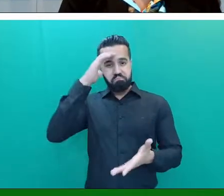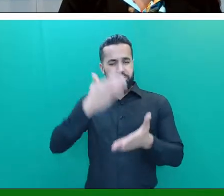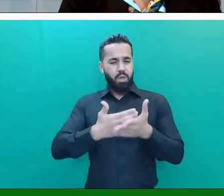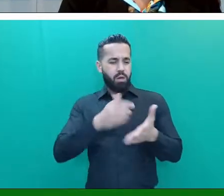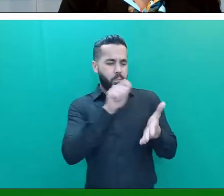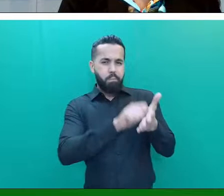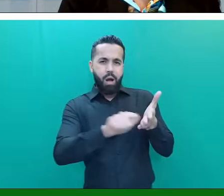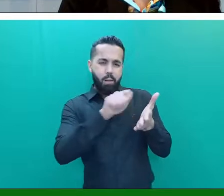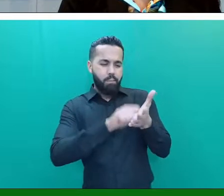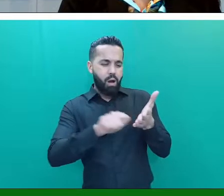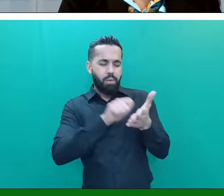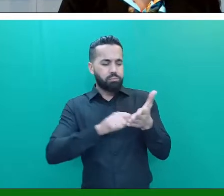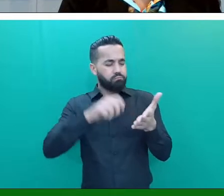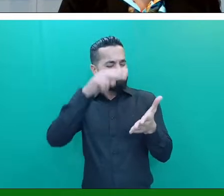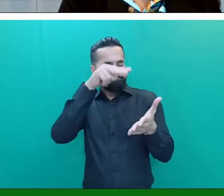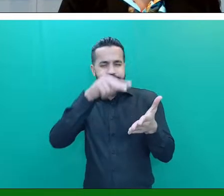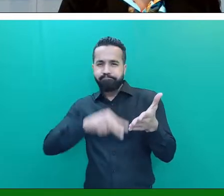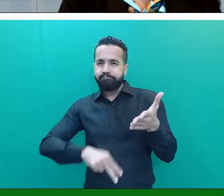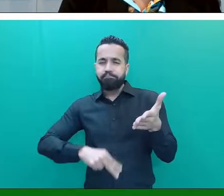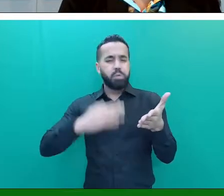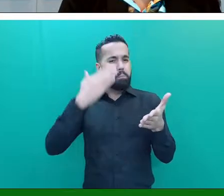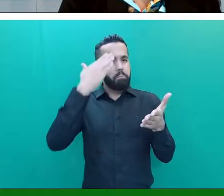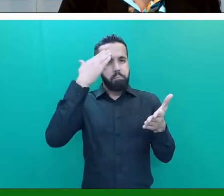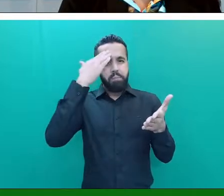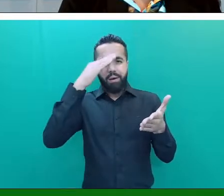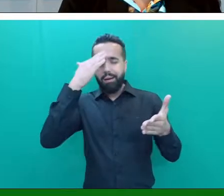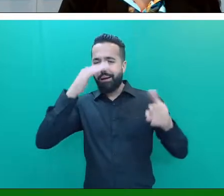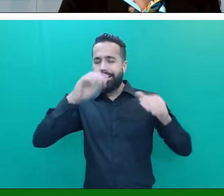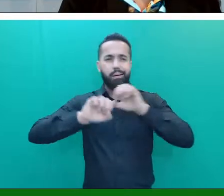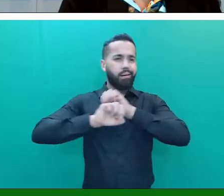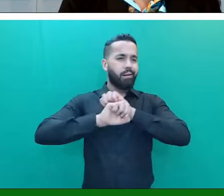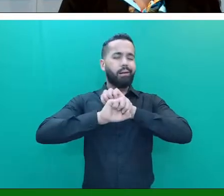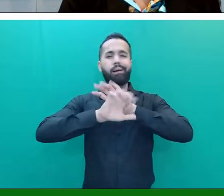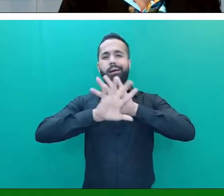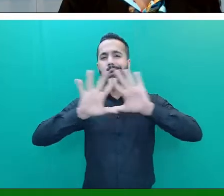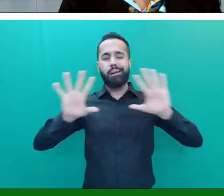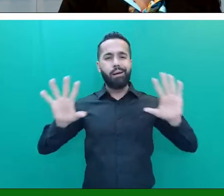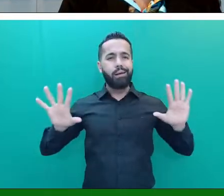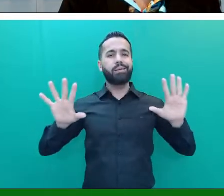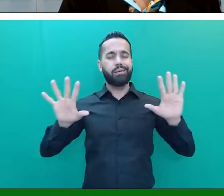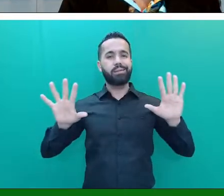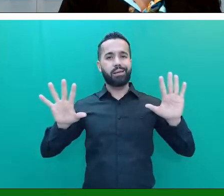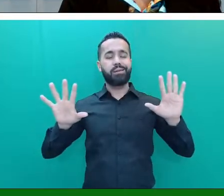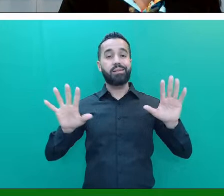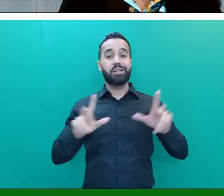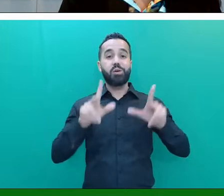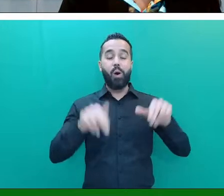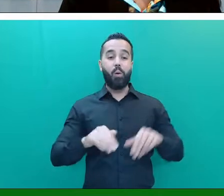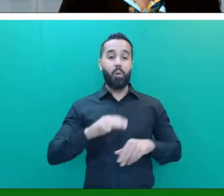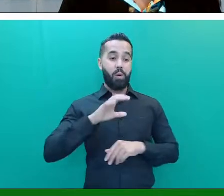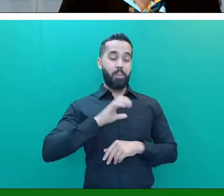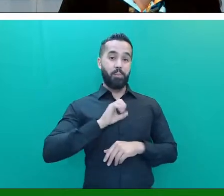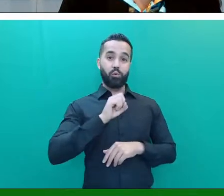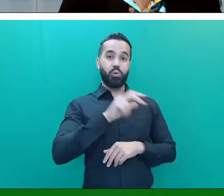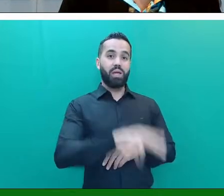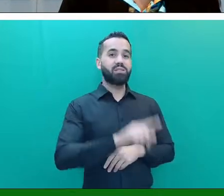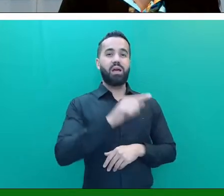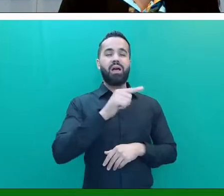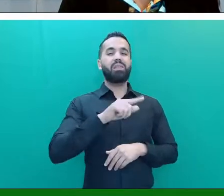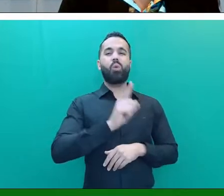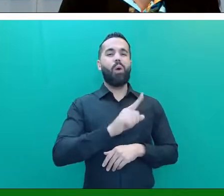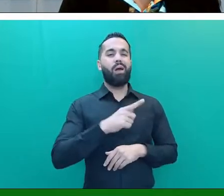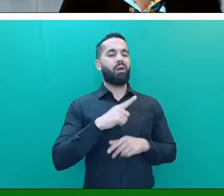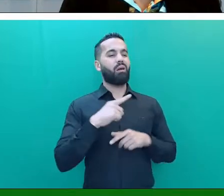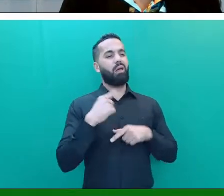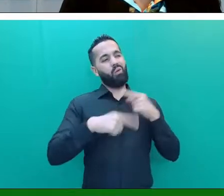de uma verticalidade, e, de fato, não há aqui, como dizem os portugueses, enchimento de linguiça,